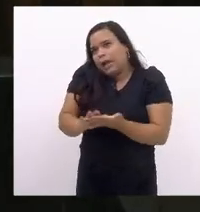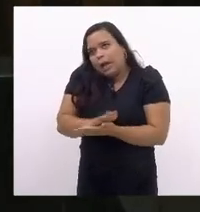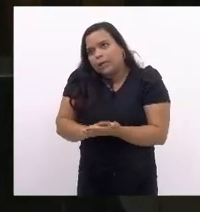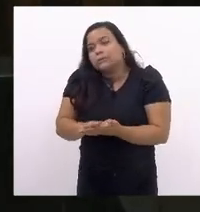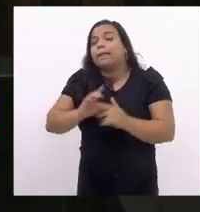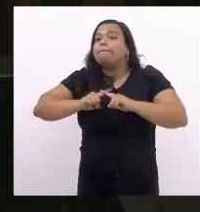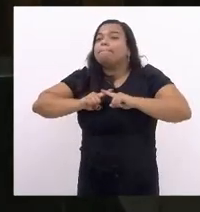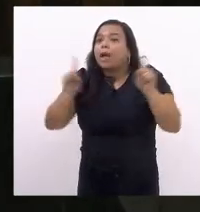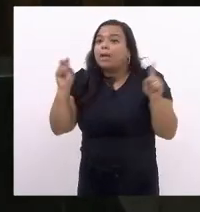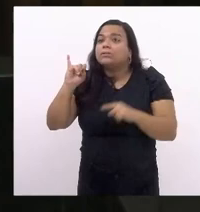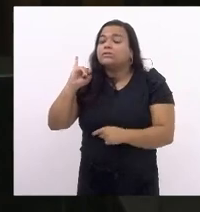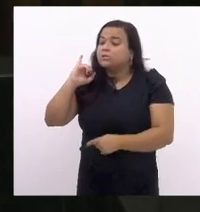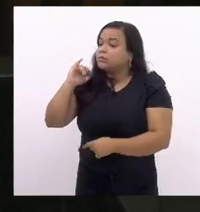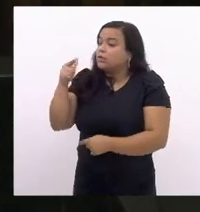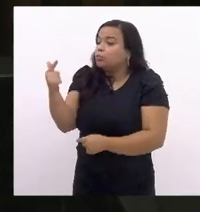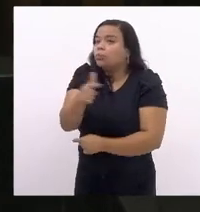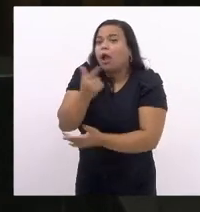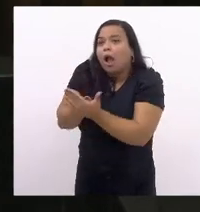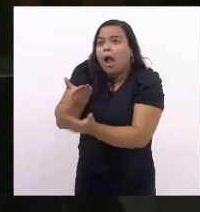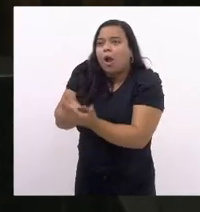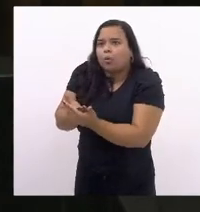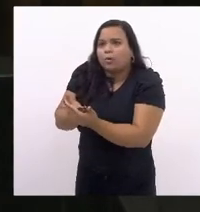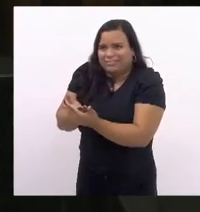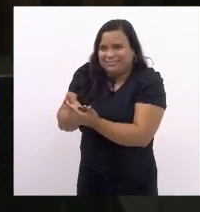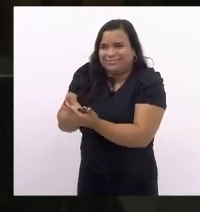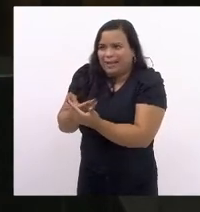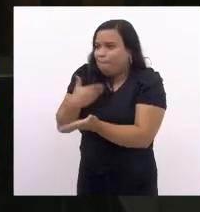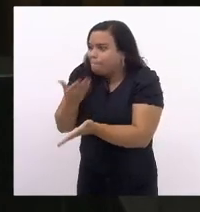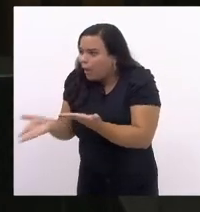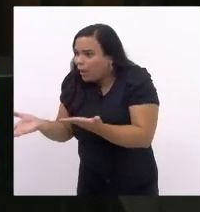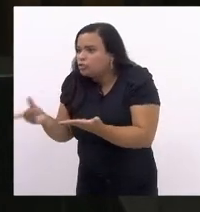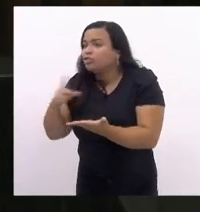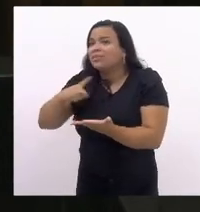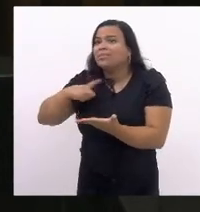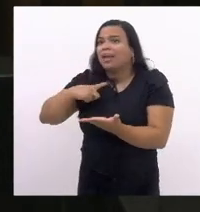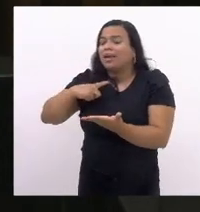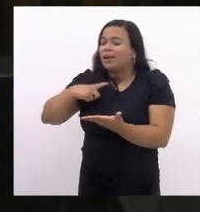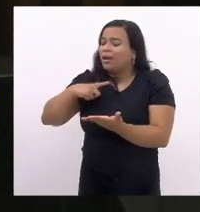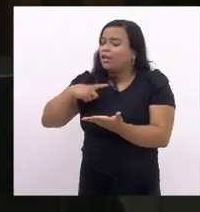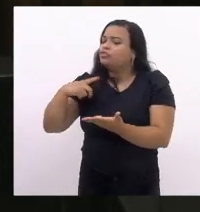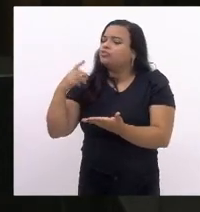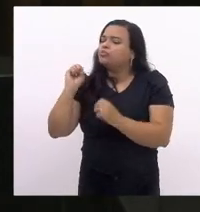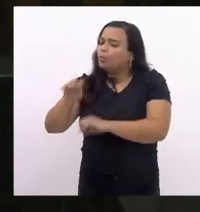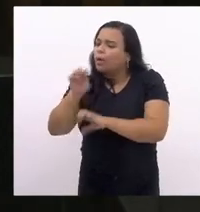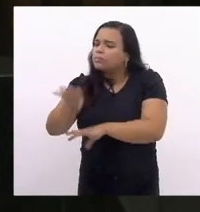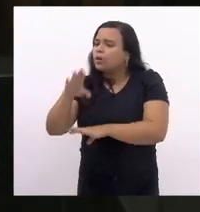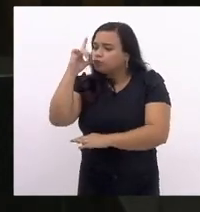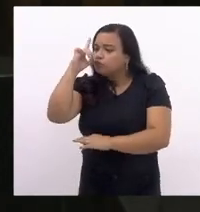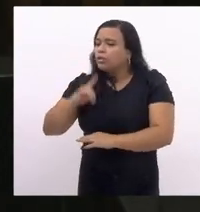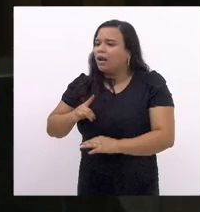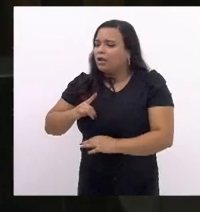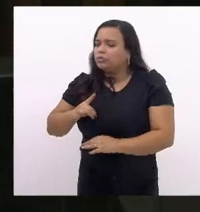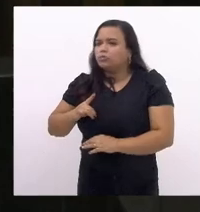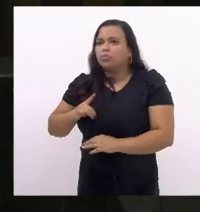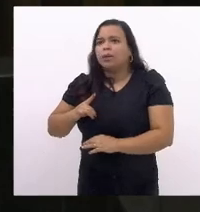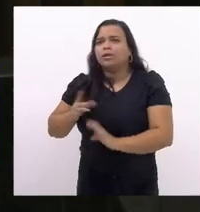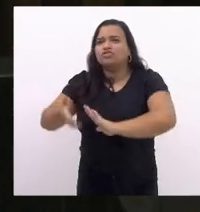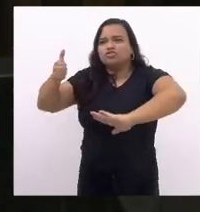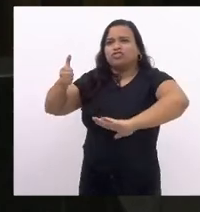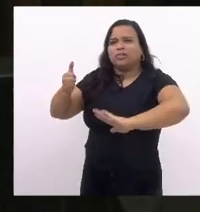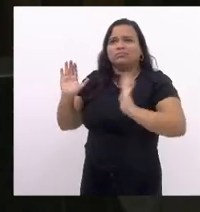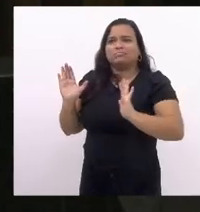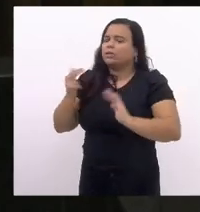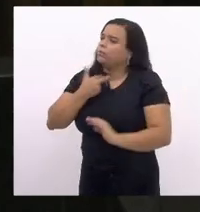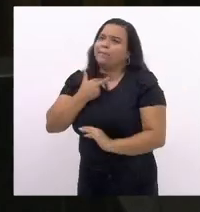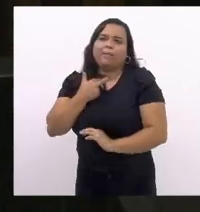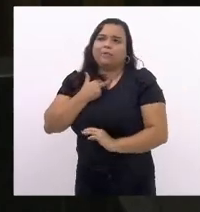ainda não for à aula, ela ainda vai ter o direito à educação negado. Vai ter o direito à saúde negado e o direito à educação negado. Então,